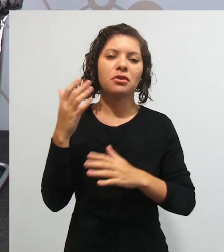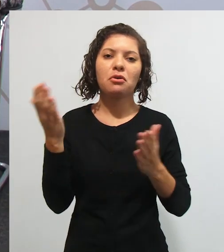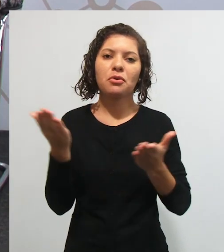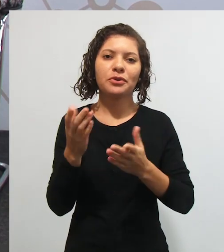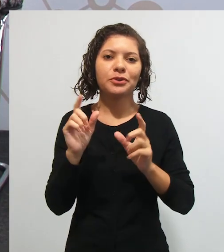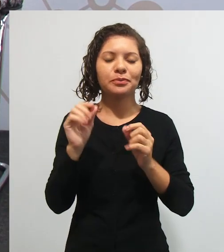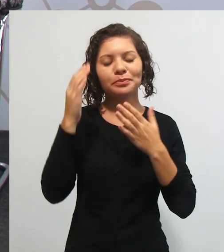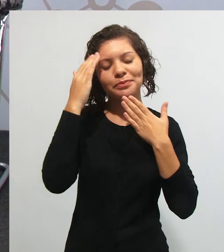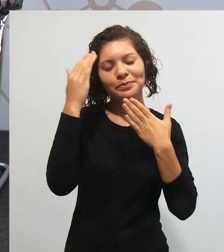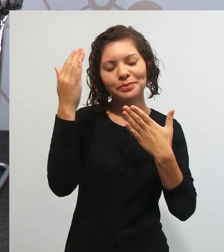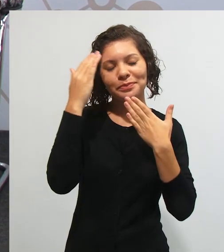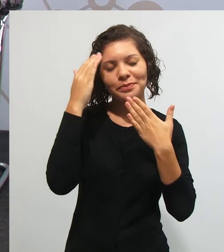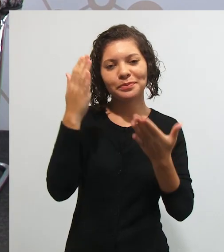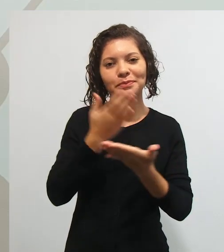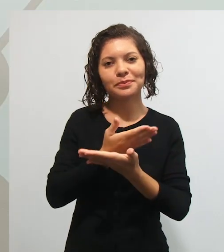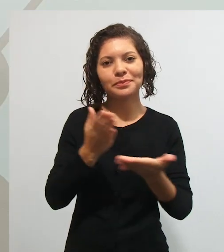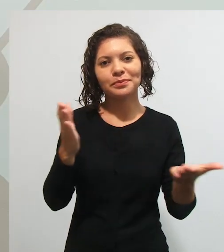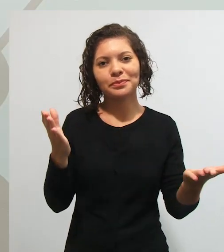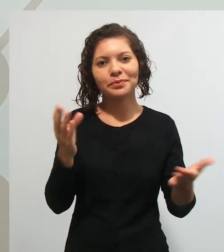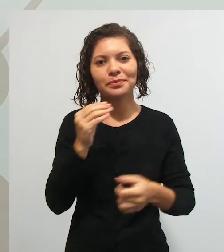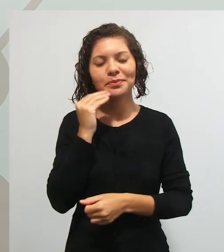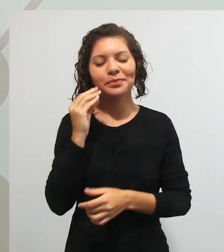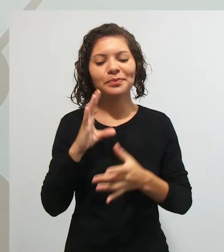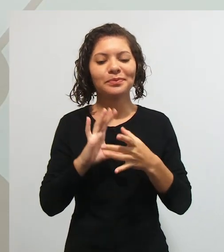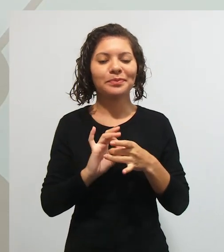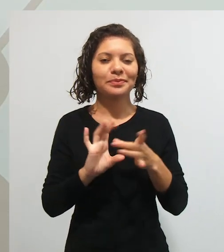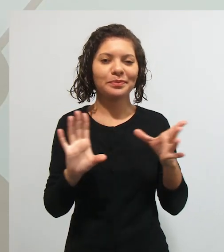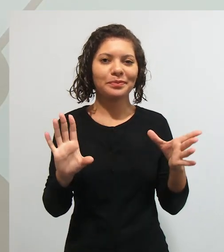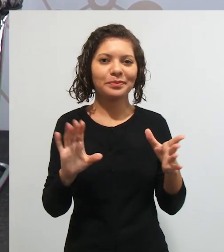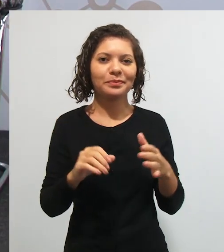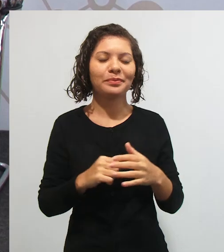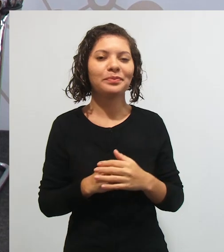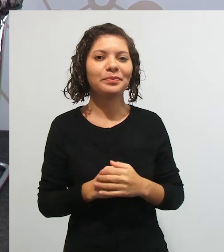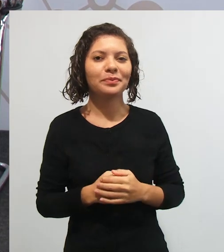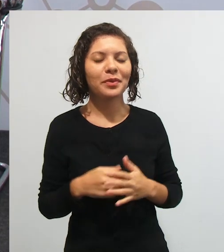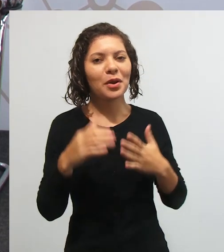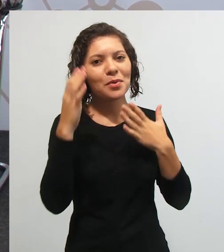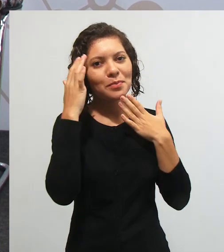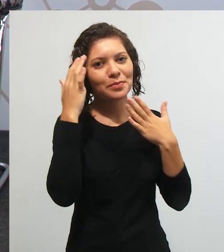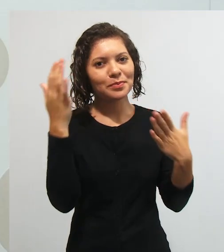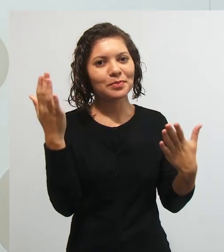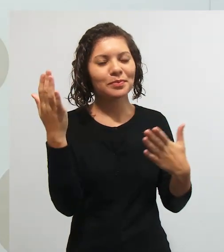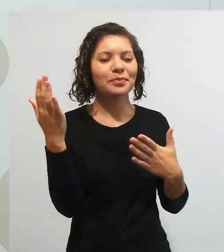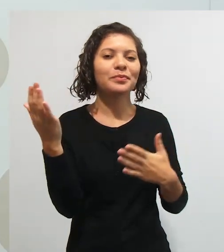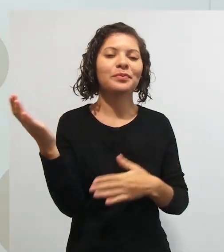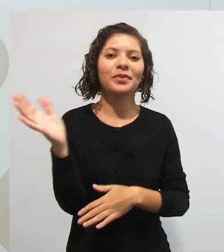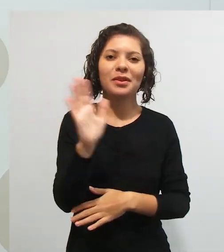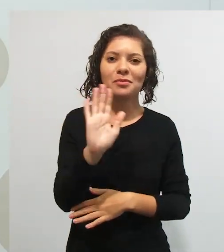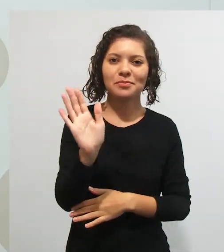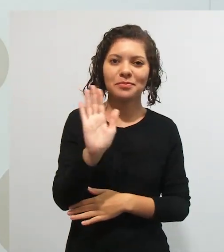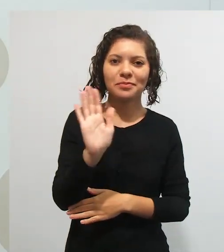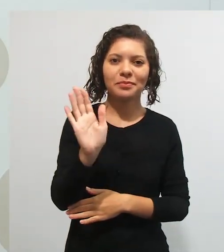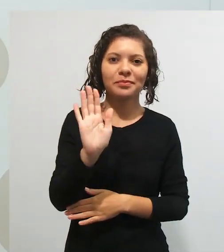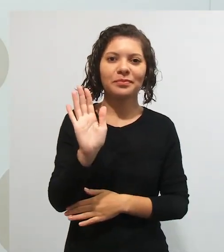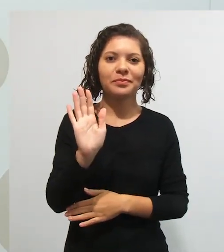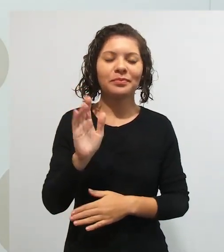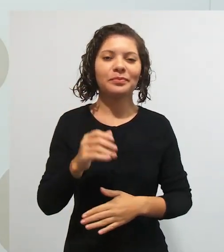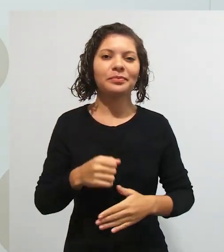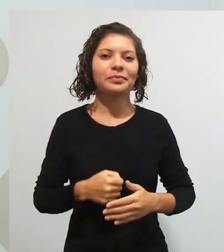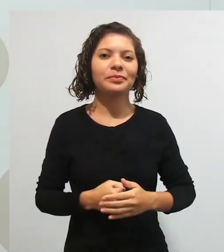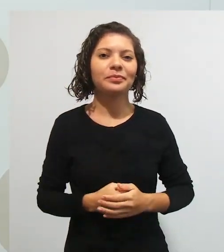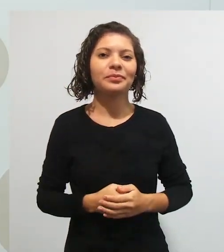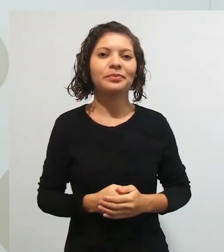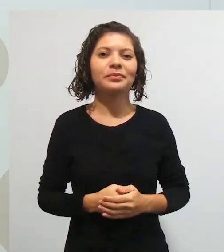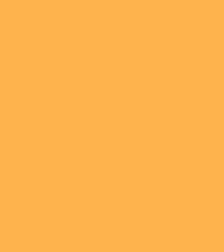realidade. Eu agradeço imensamente a oportunidade e estou à disposição. Muito obrigada e até a próxima aula. Até